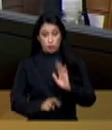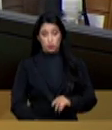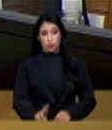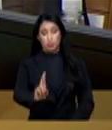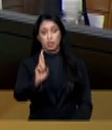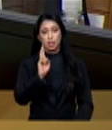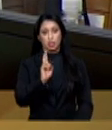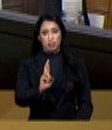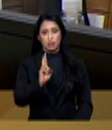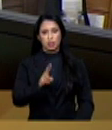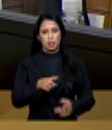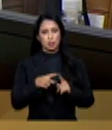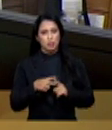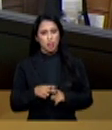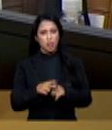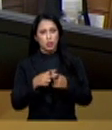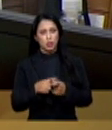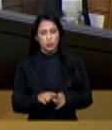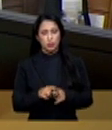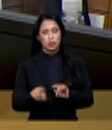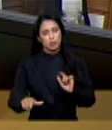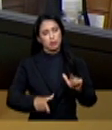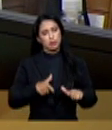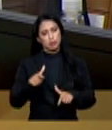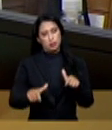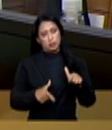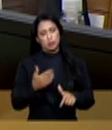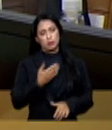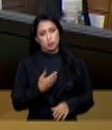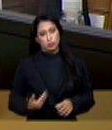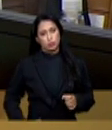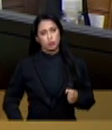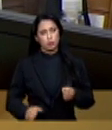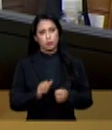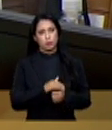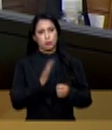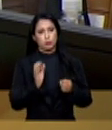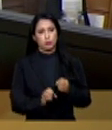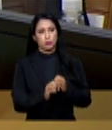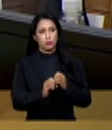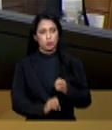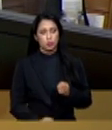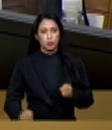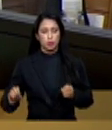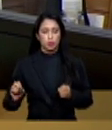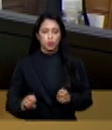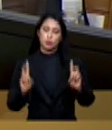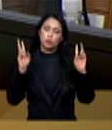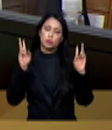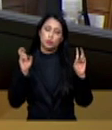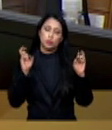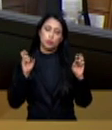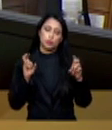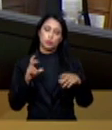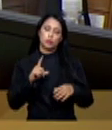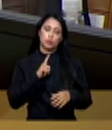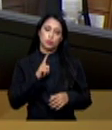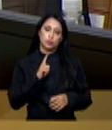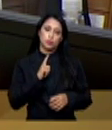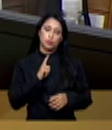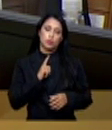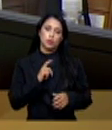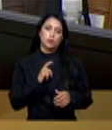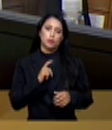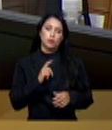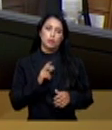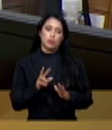referência para a regulação dos serviços públicos de saneamento básico por seus titulares e suas entidades